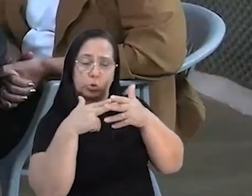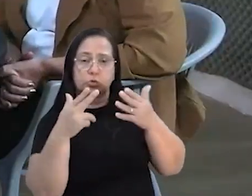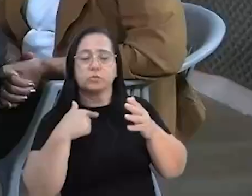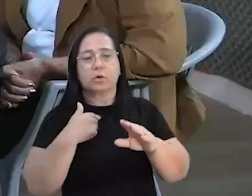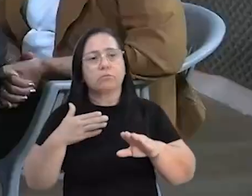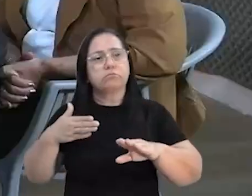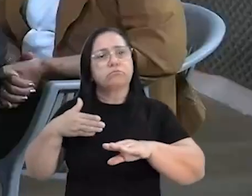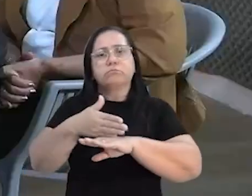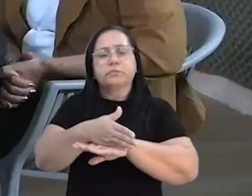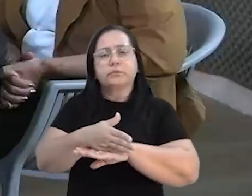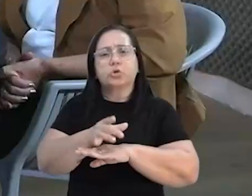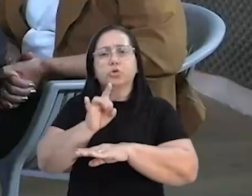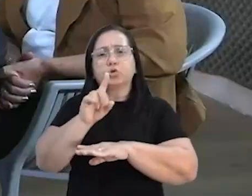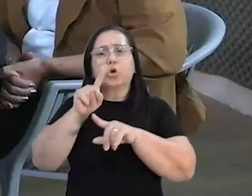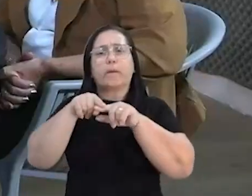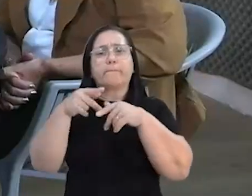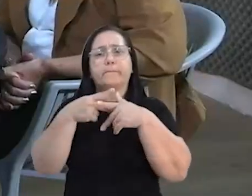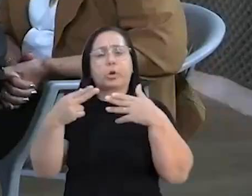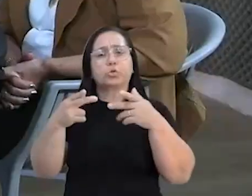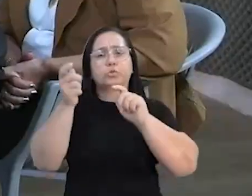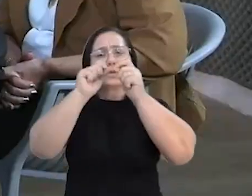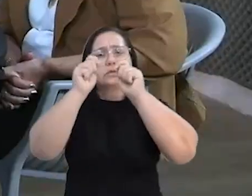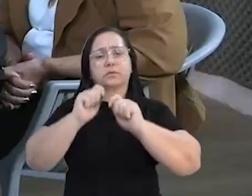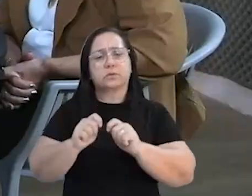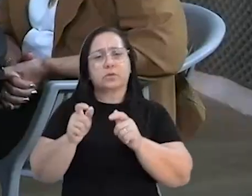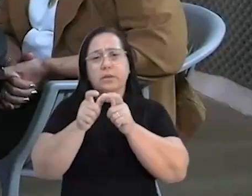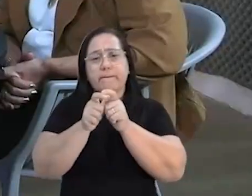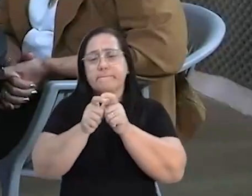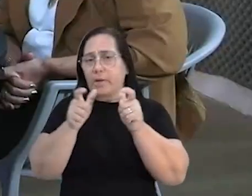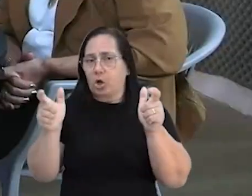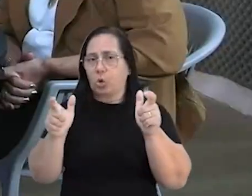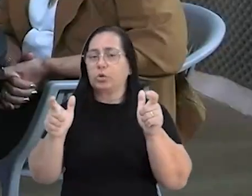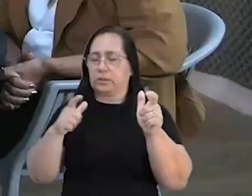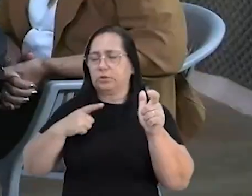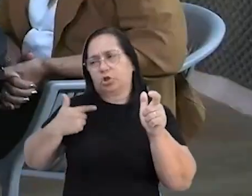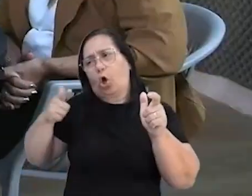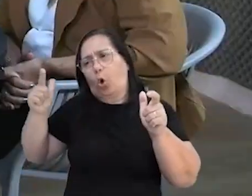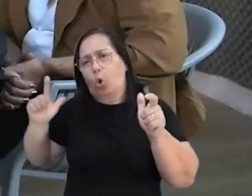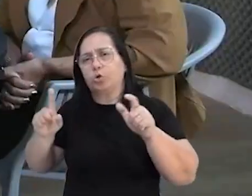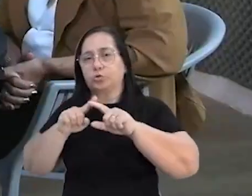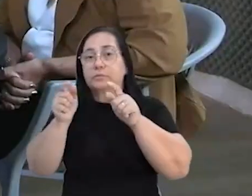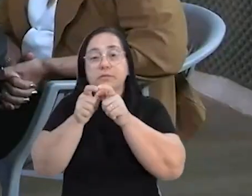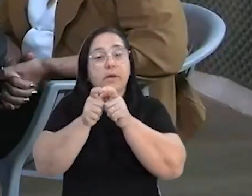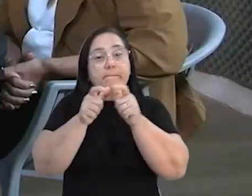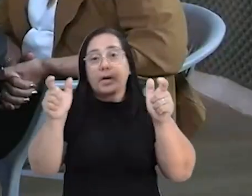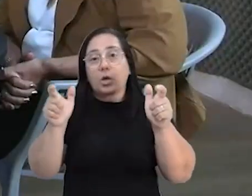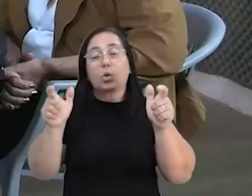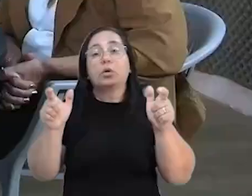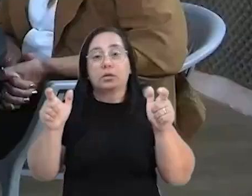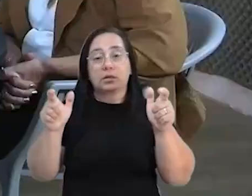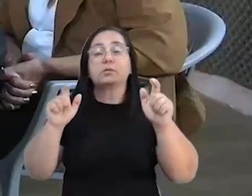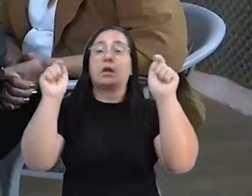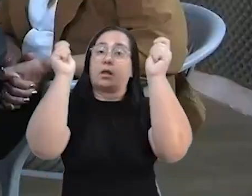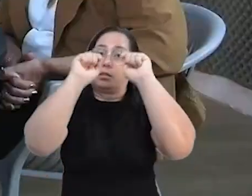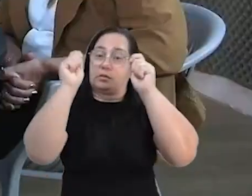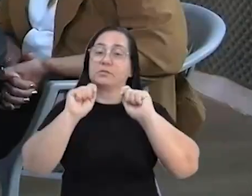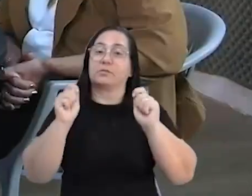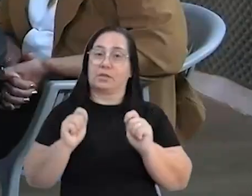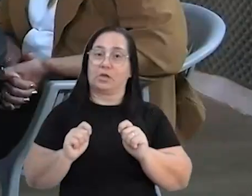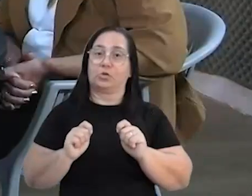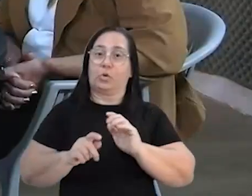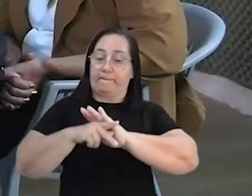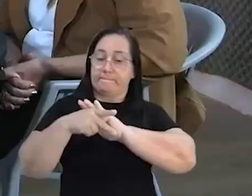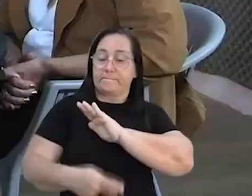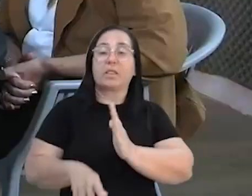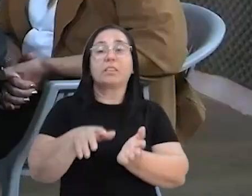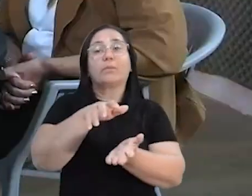tinha produtos e artesanatos. A maioria, não digo que só tinha, né? Mas a maioria era artesanato